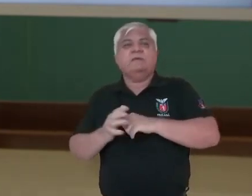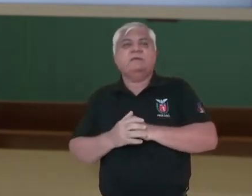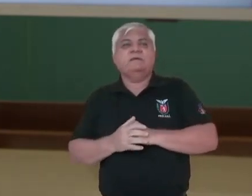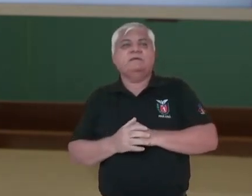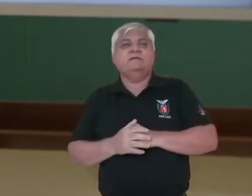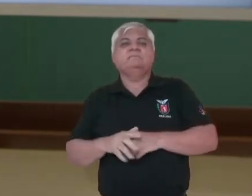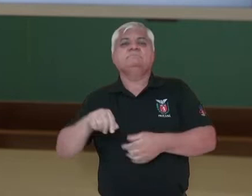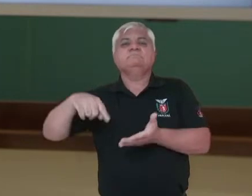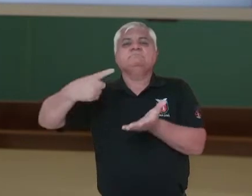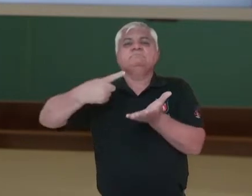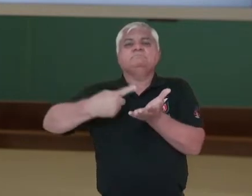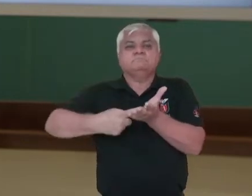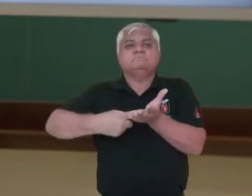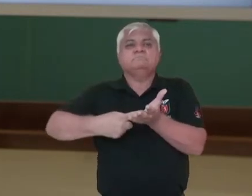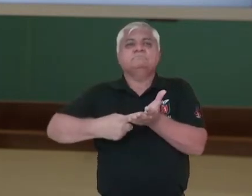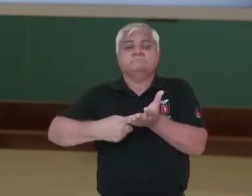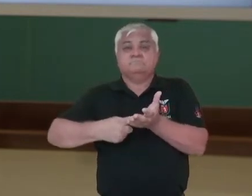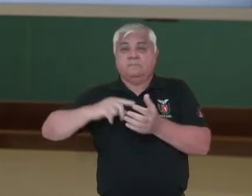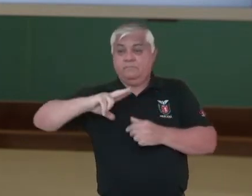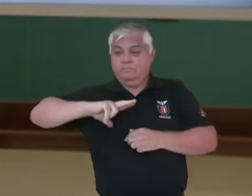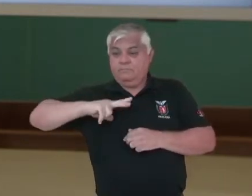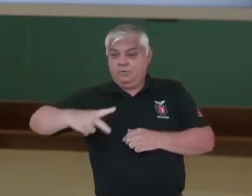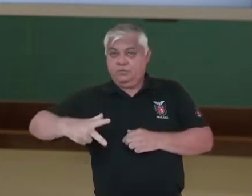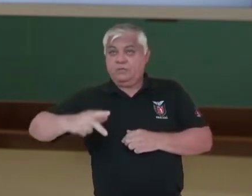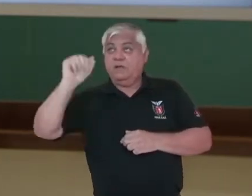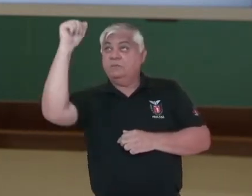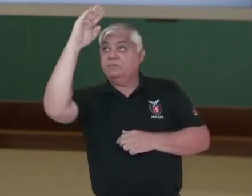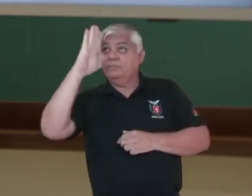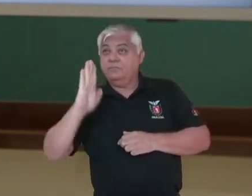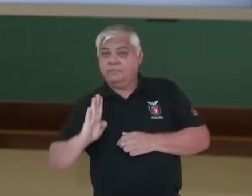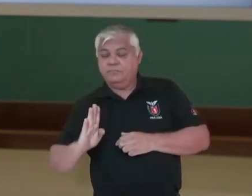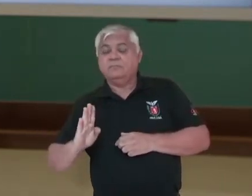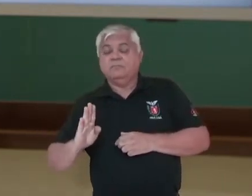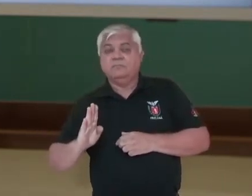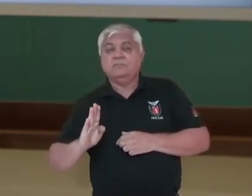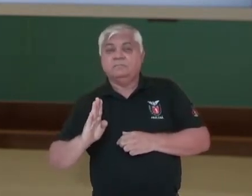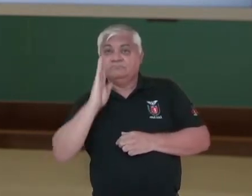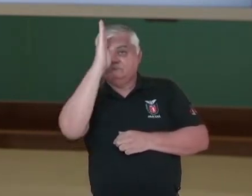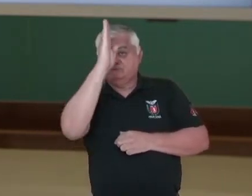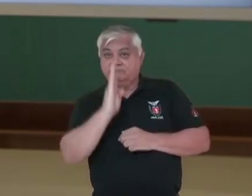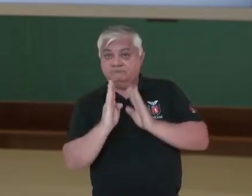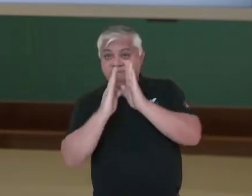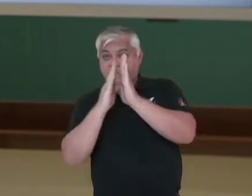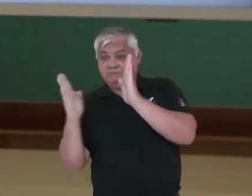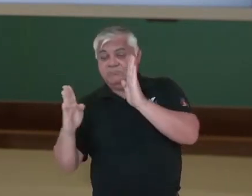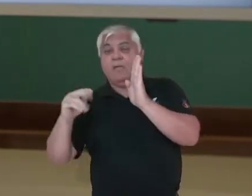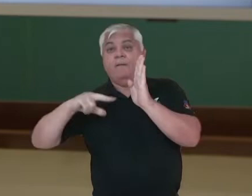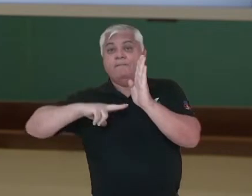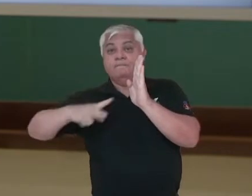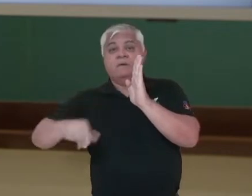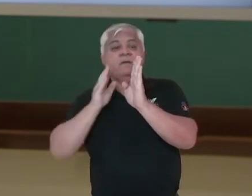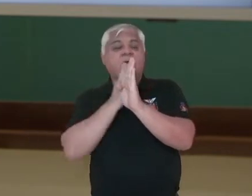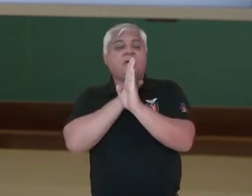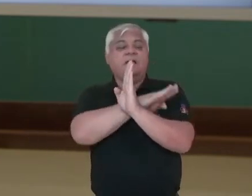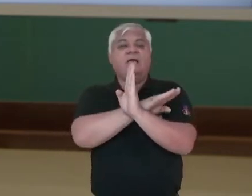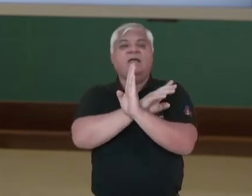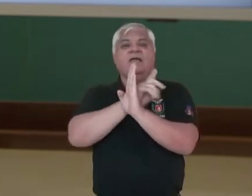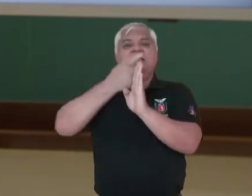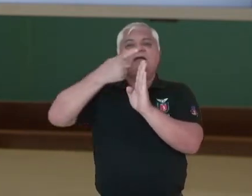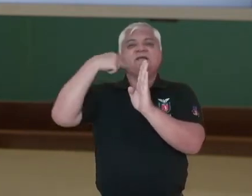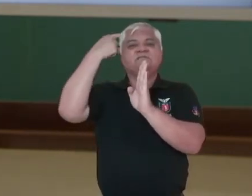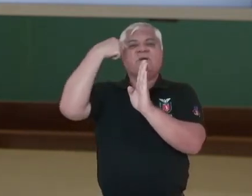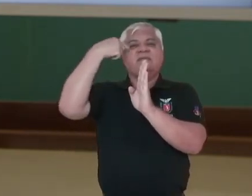fizeram um acordo, né? Portugal e Espanha, delimitando essas áreas que seriam encontradas, que eles iam tomar